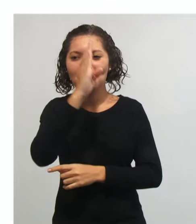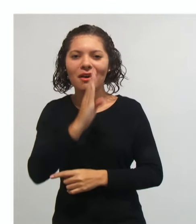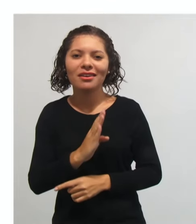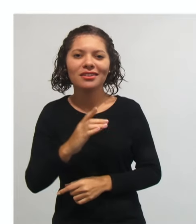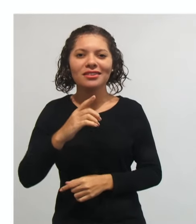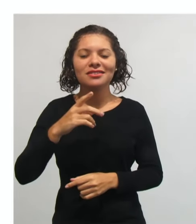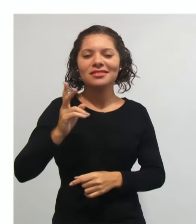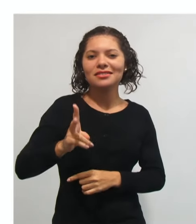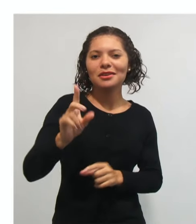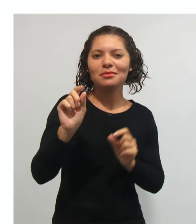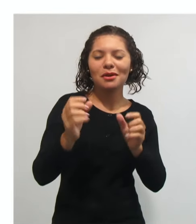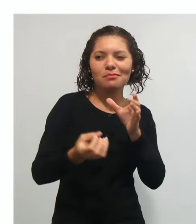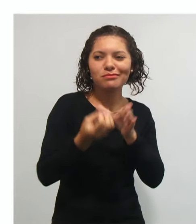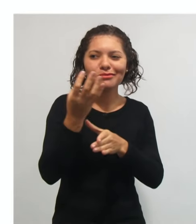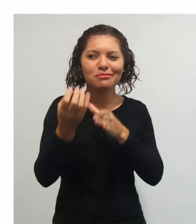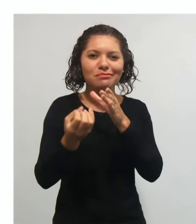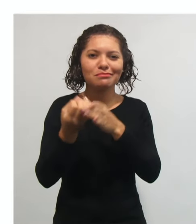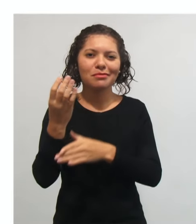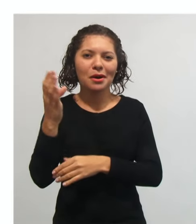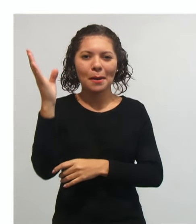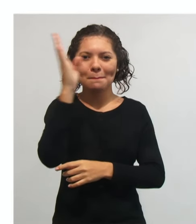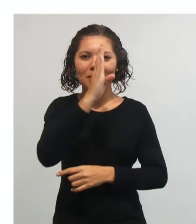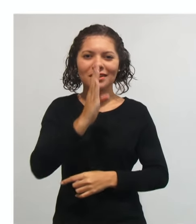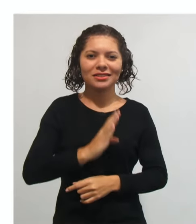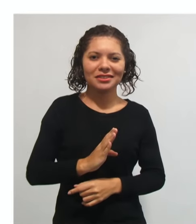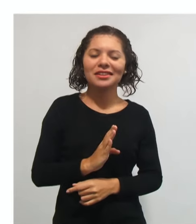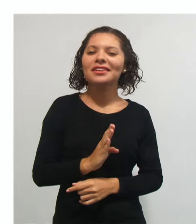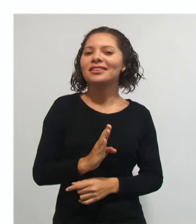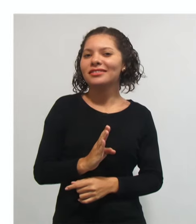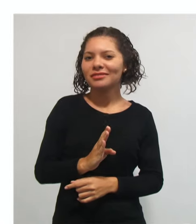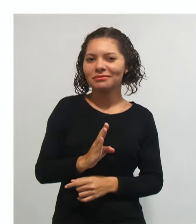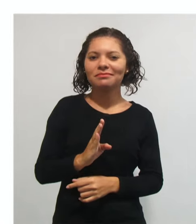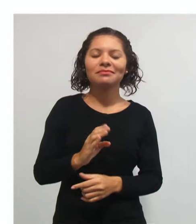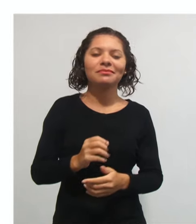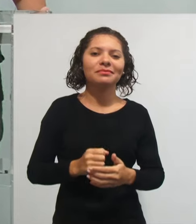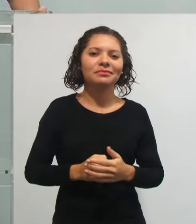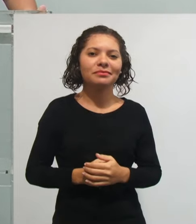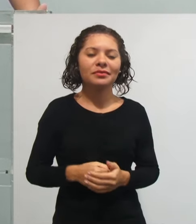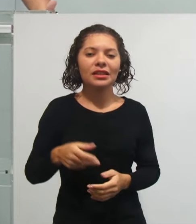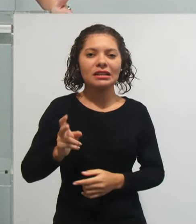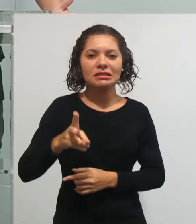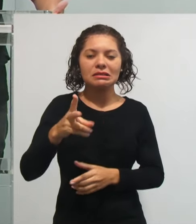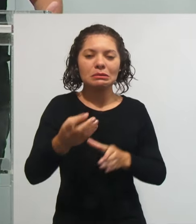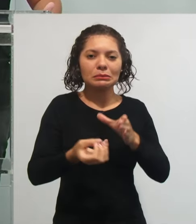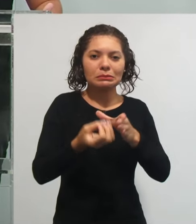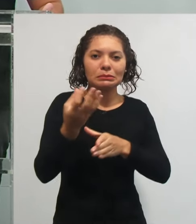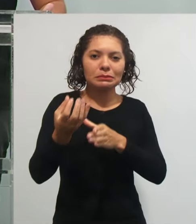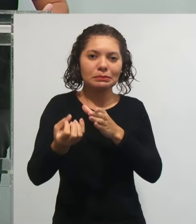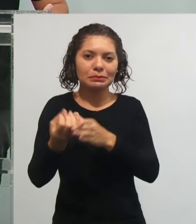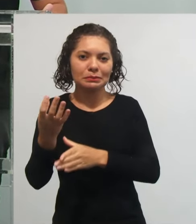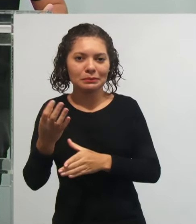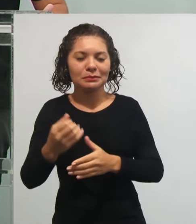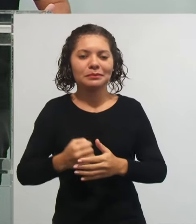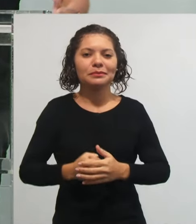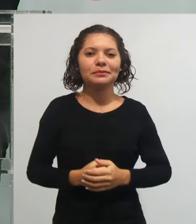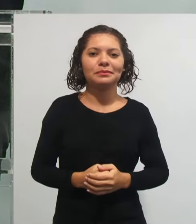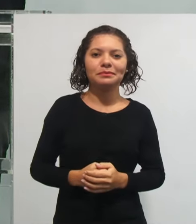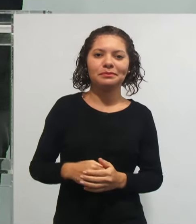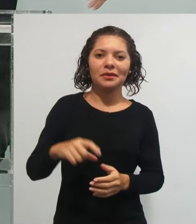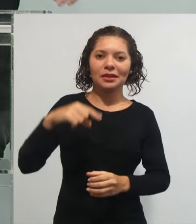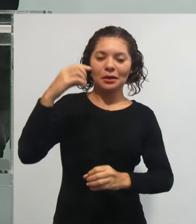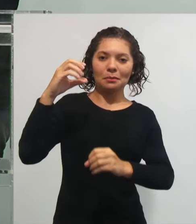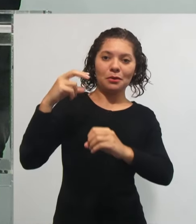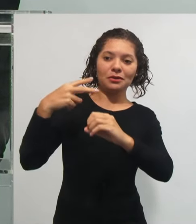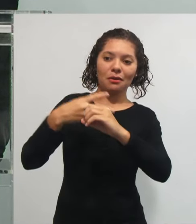sempre fala aí que o brasileiro sempre surpreende que uma hora esse selo aí agora Nasa vem vai chegar pro Brasil porque